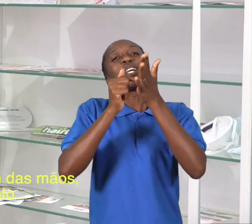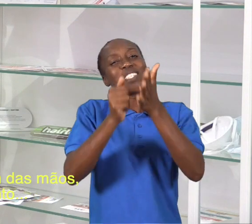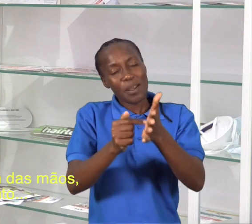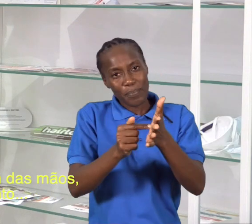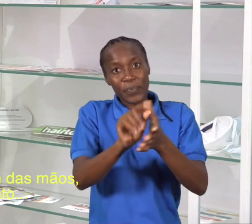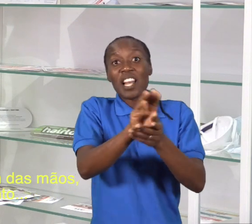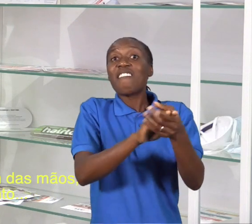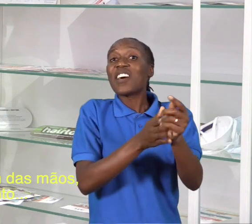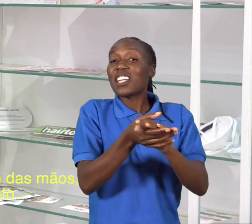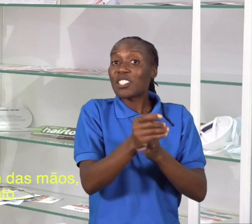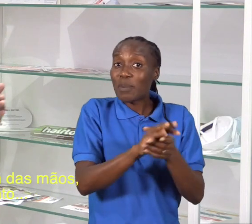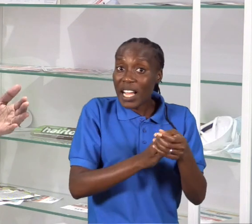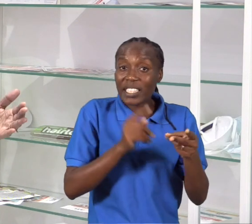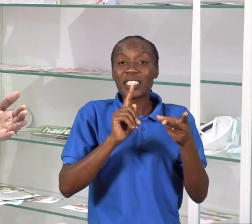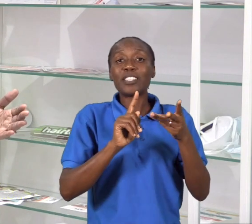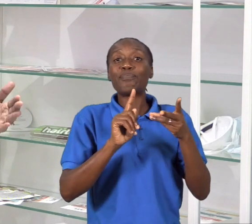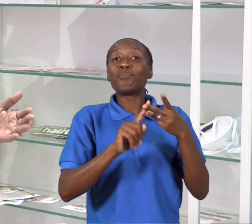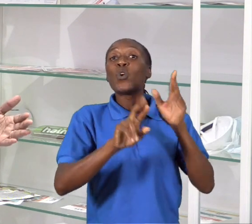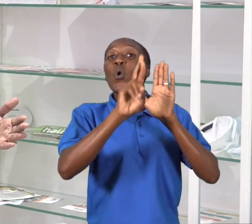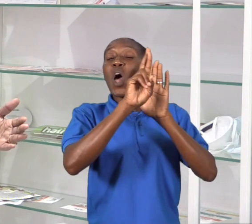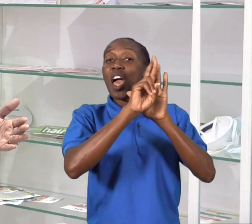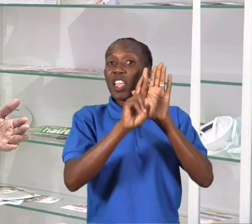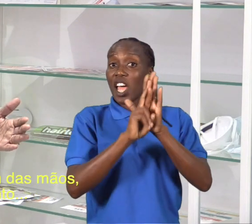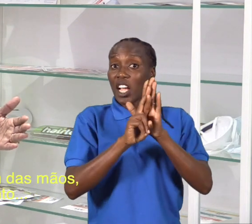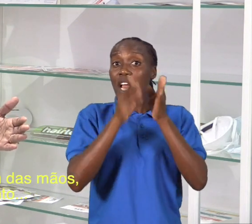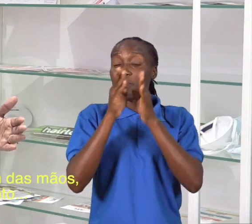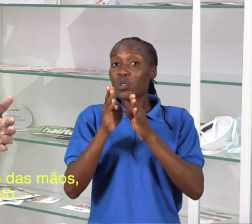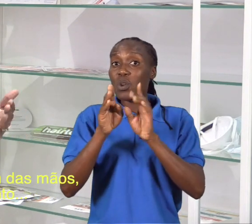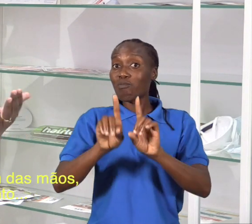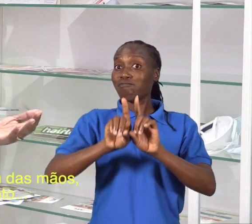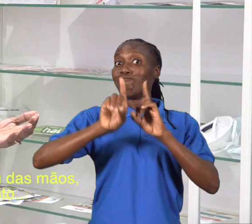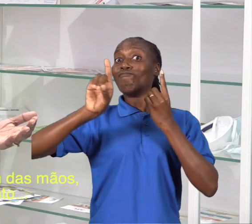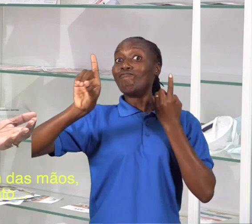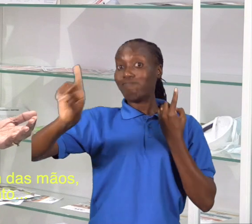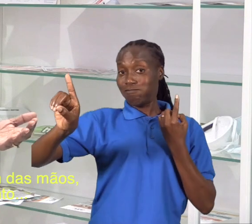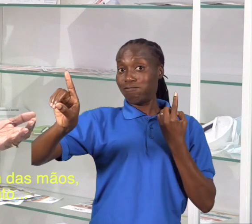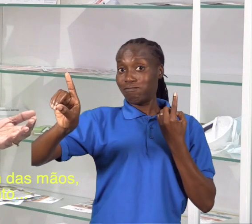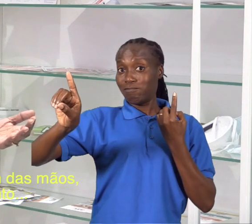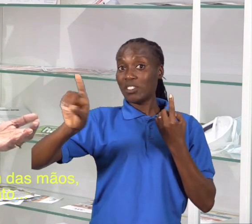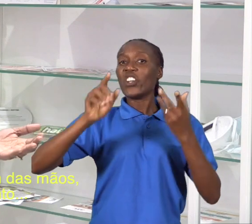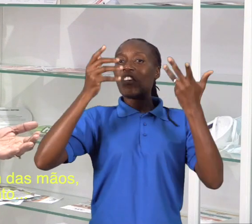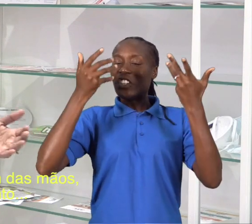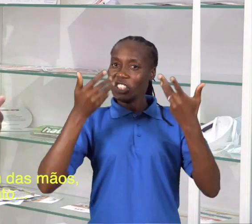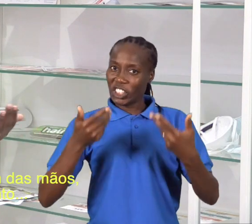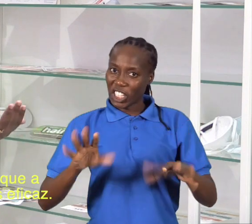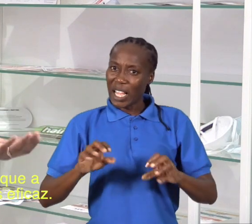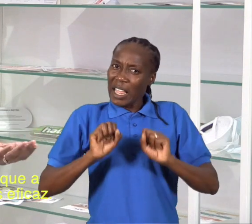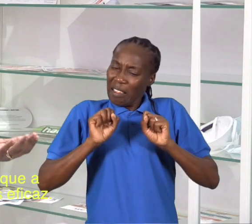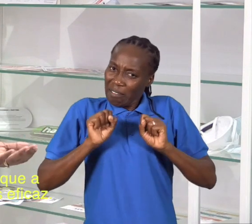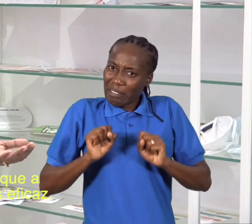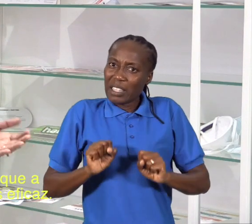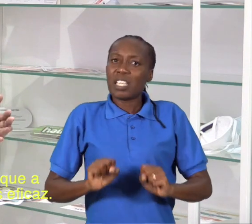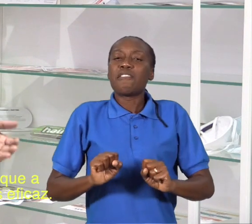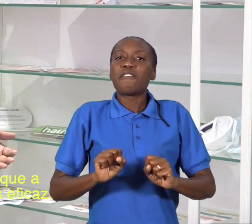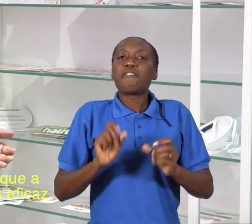lavagens das mãos, cumprirmos o distanciamento já determinado, deve